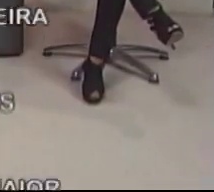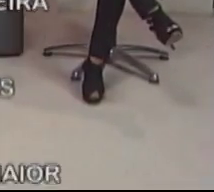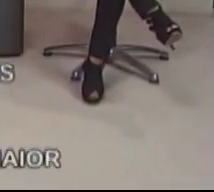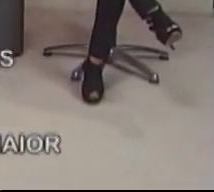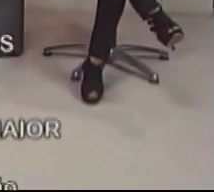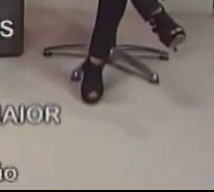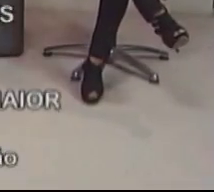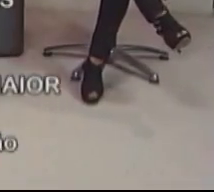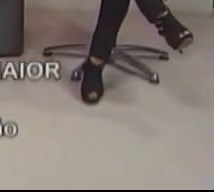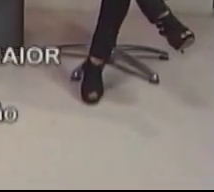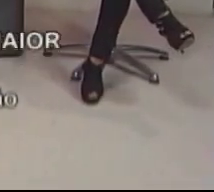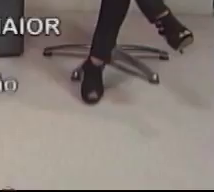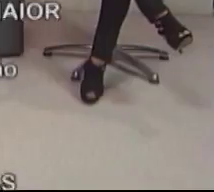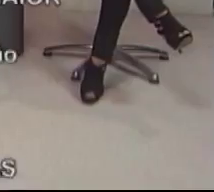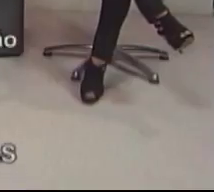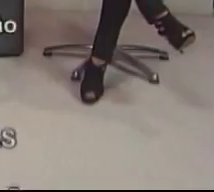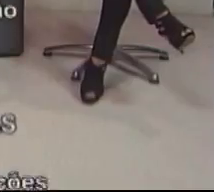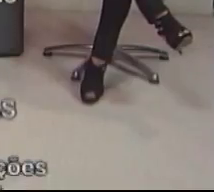Tchau,